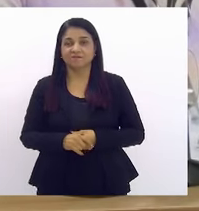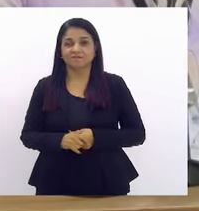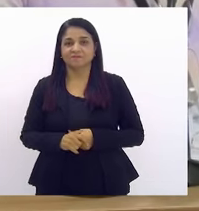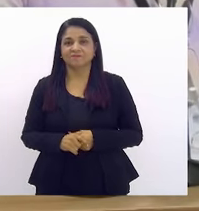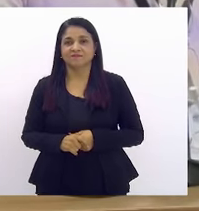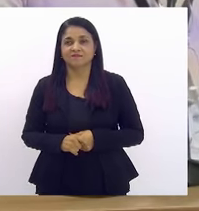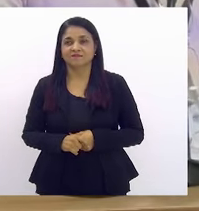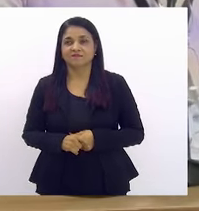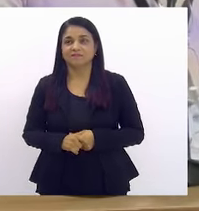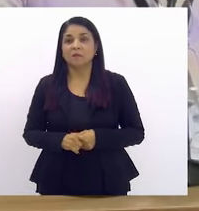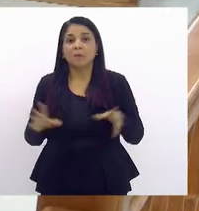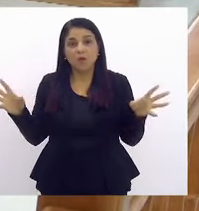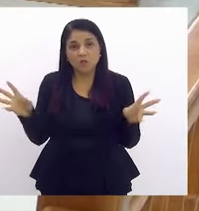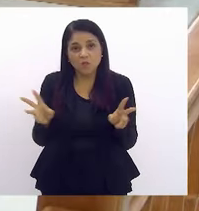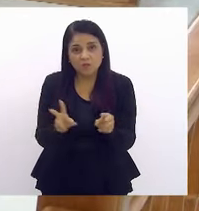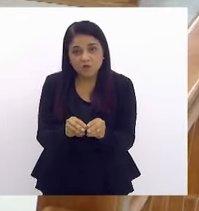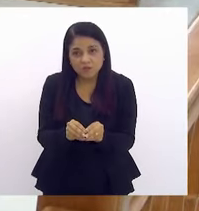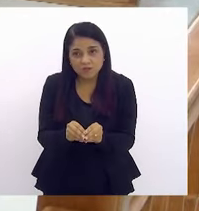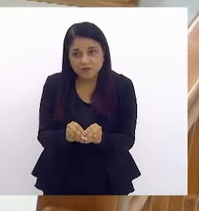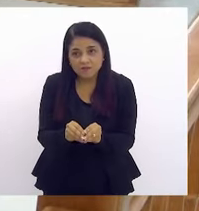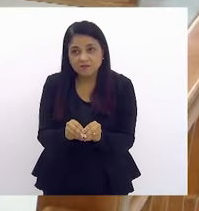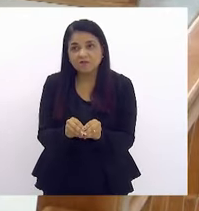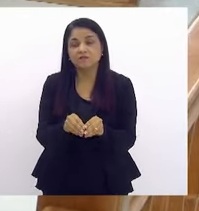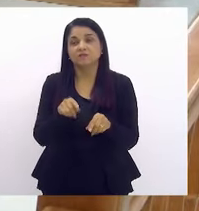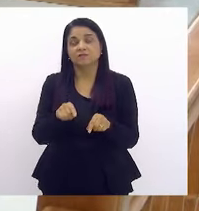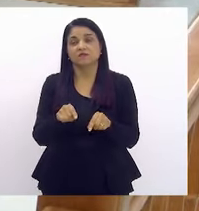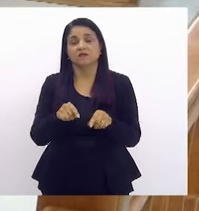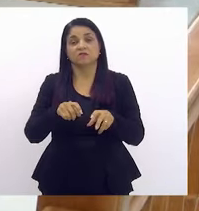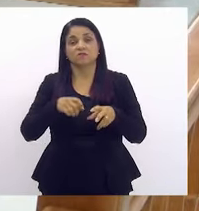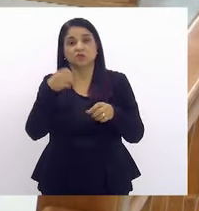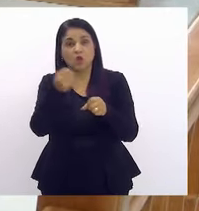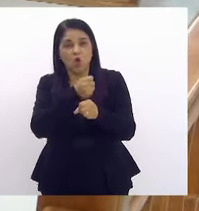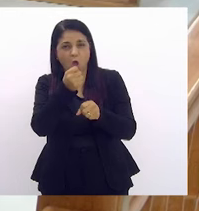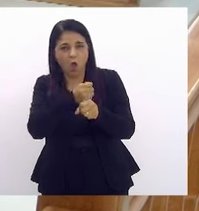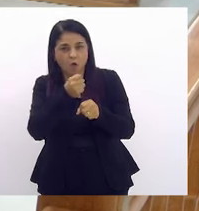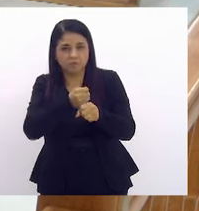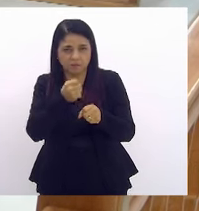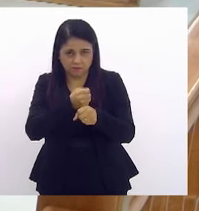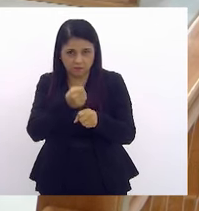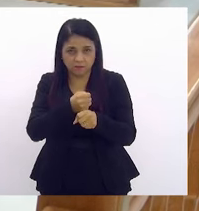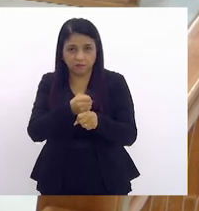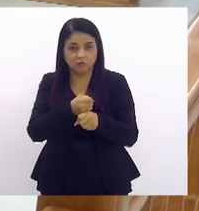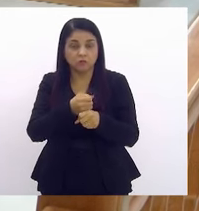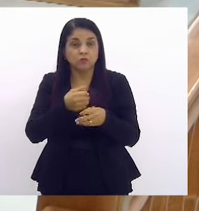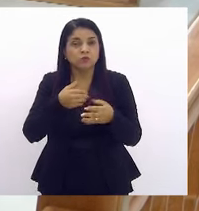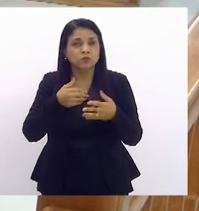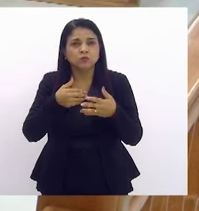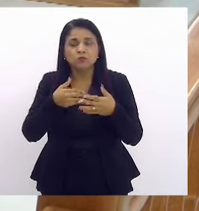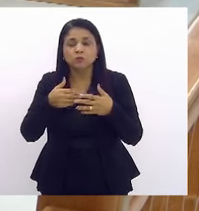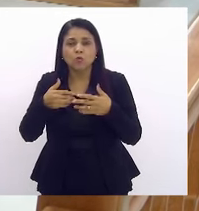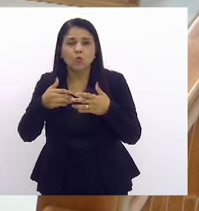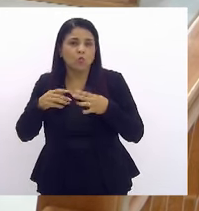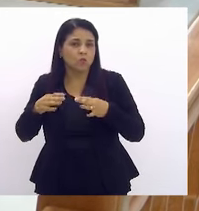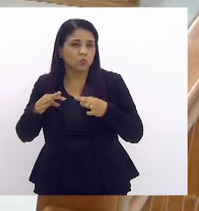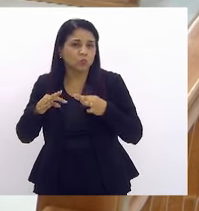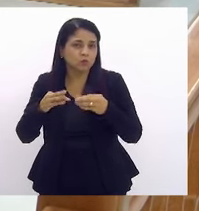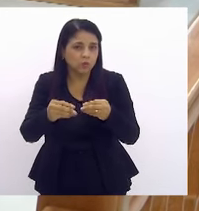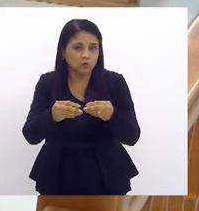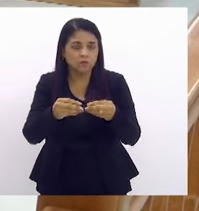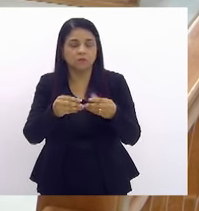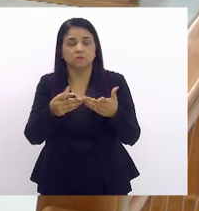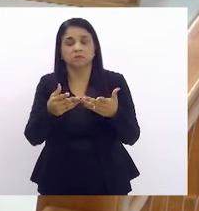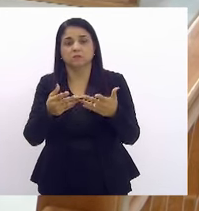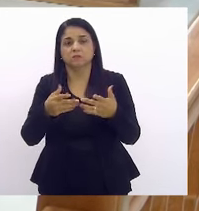para concluir essa questão das máquinas e das obras, toda e qualquer intervenção deve ser sempre precedida